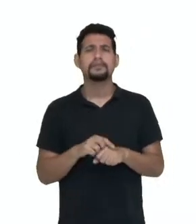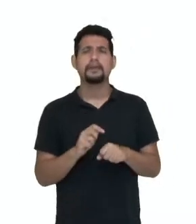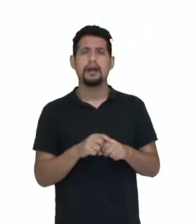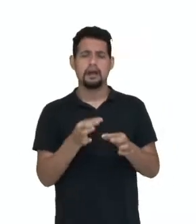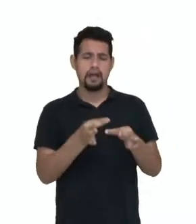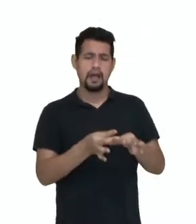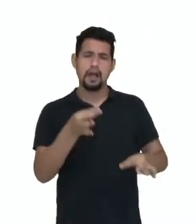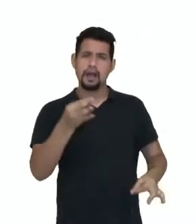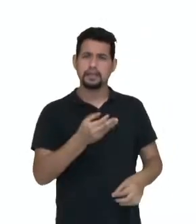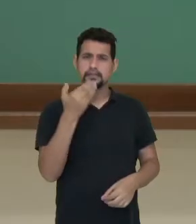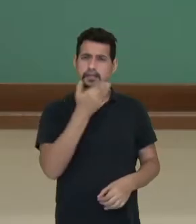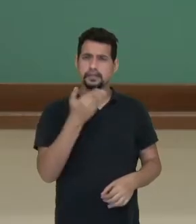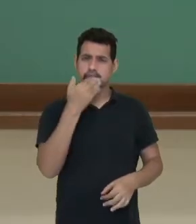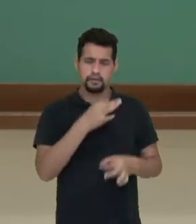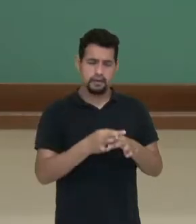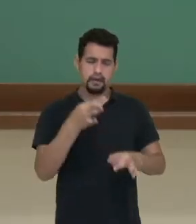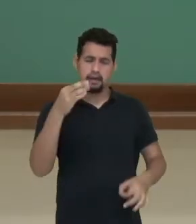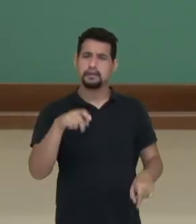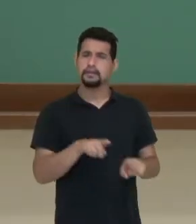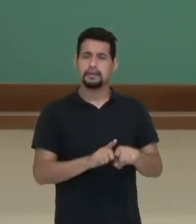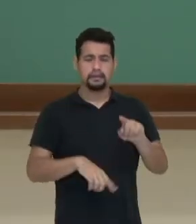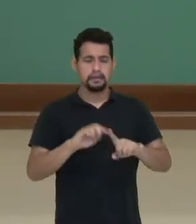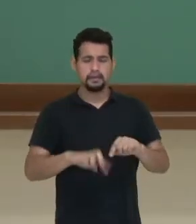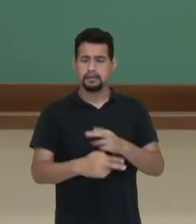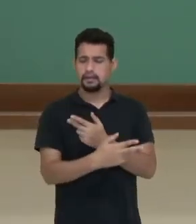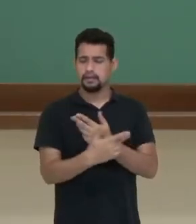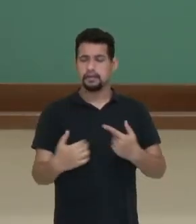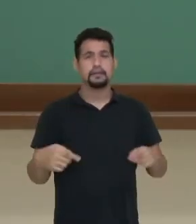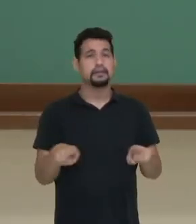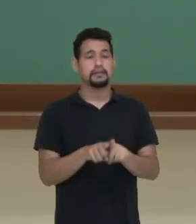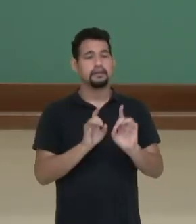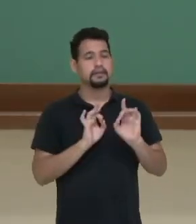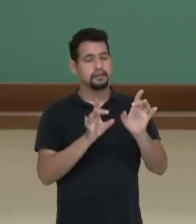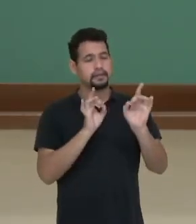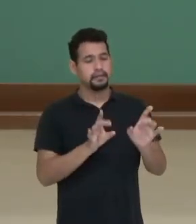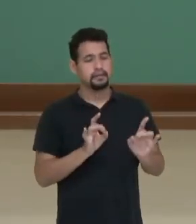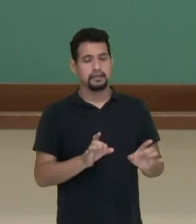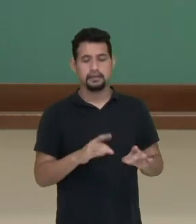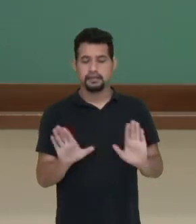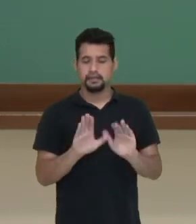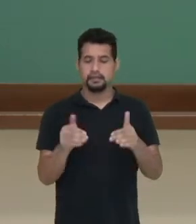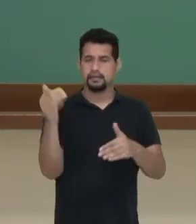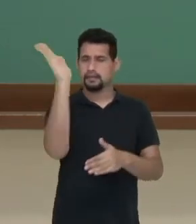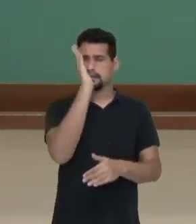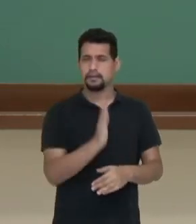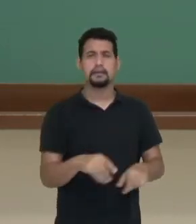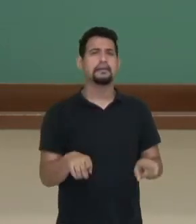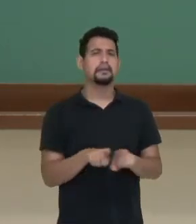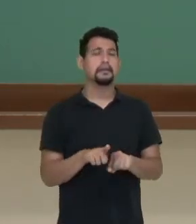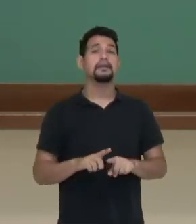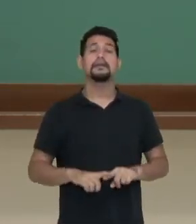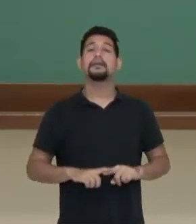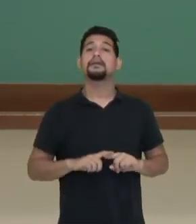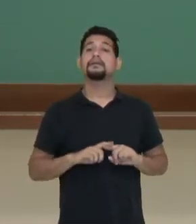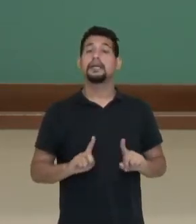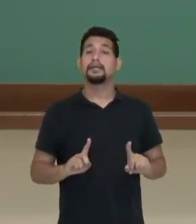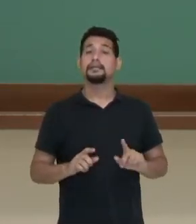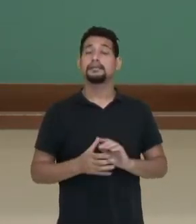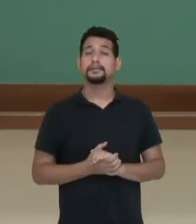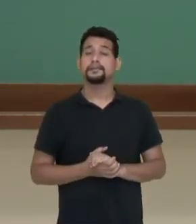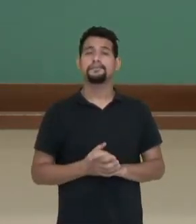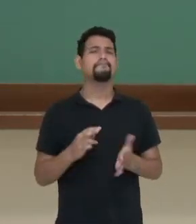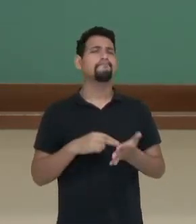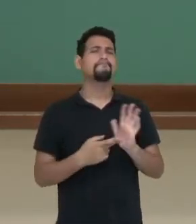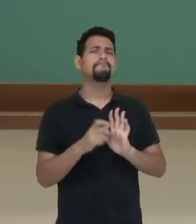dos engenhos de cana-de-açúcar, que era o grande matéria de exportação da colônia brasileira. Tá? E aí